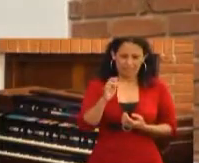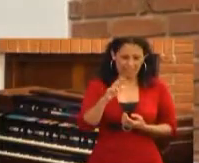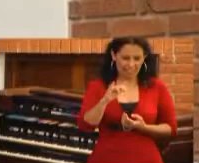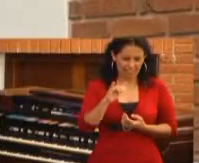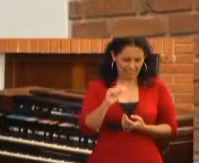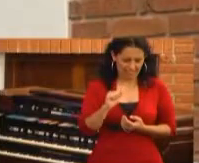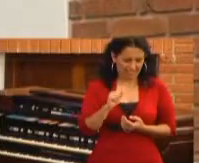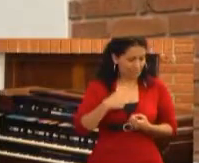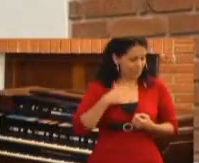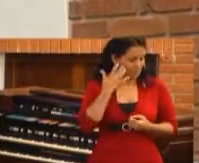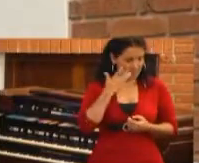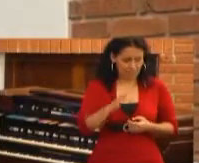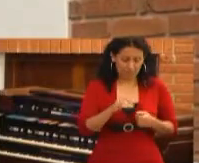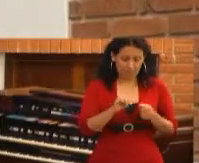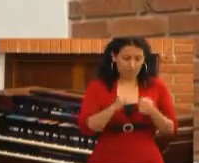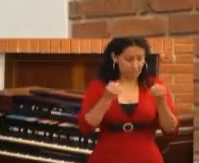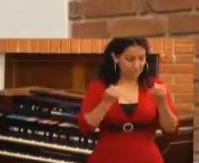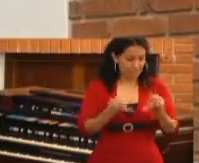coisa.